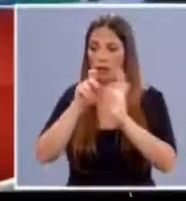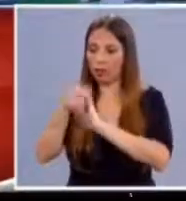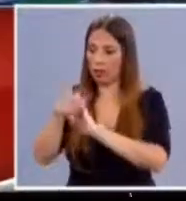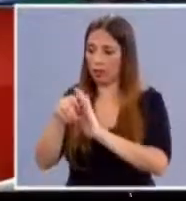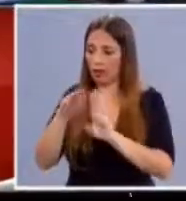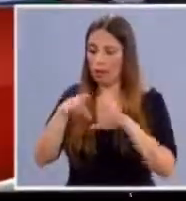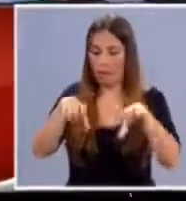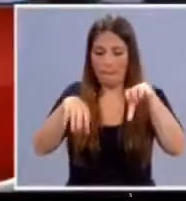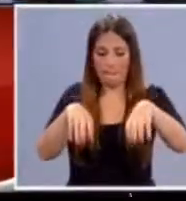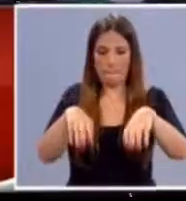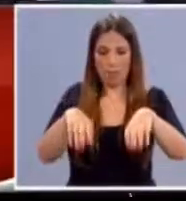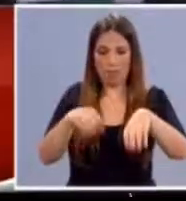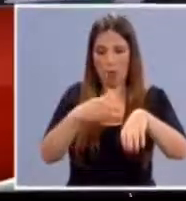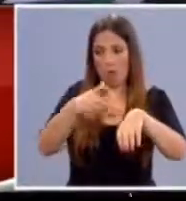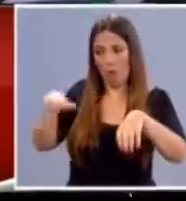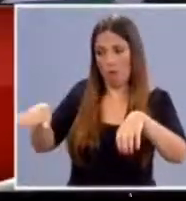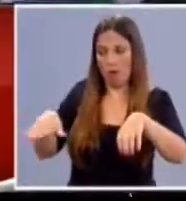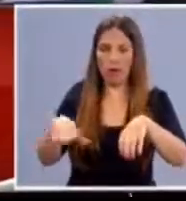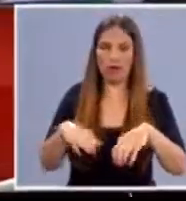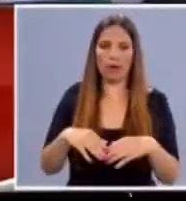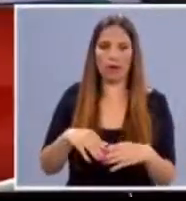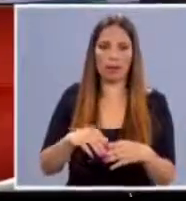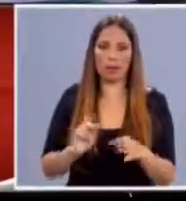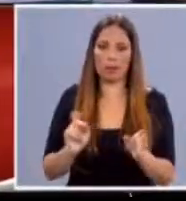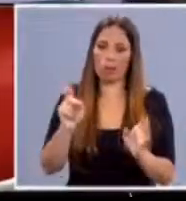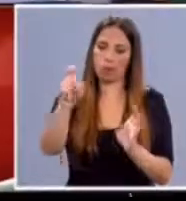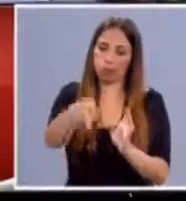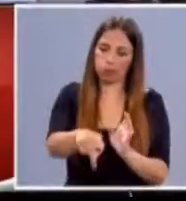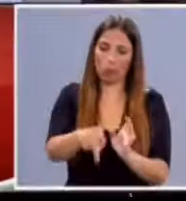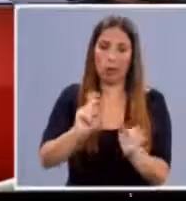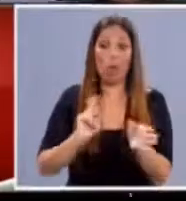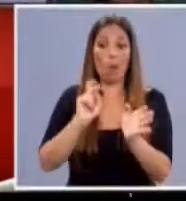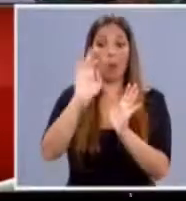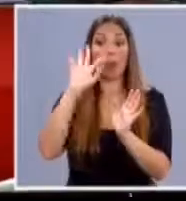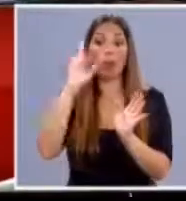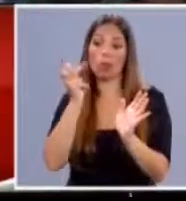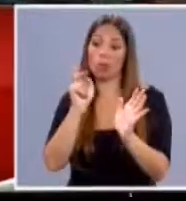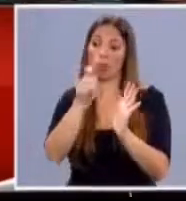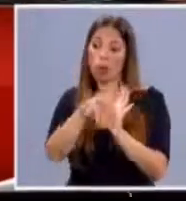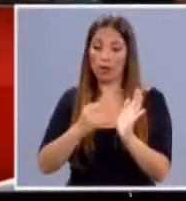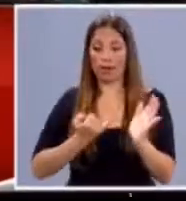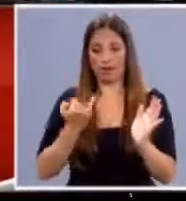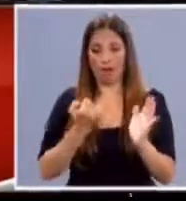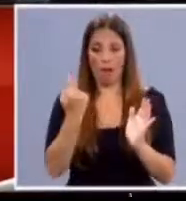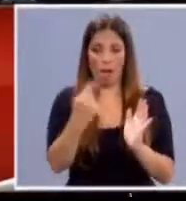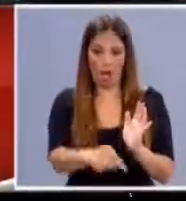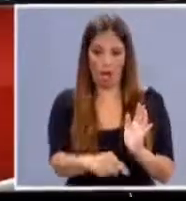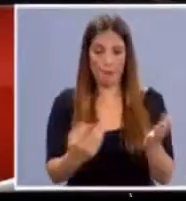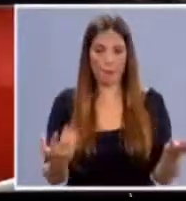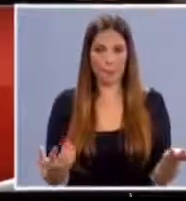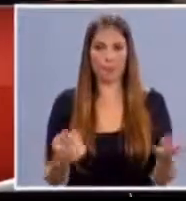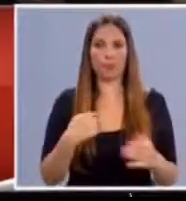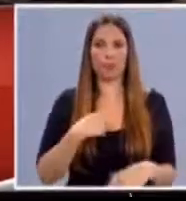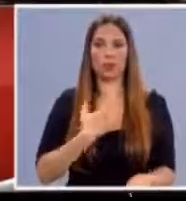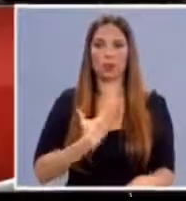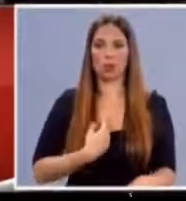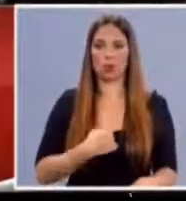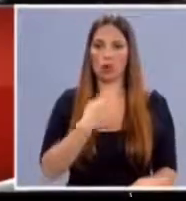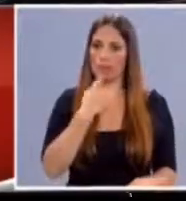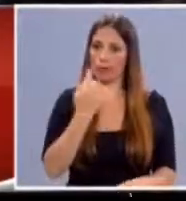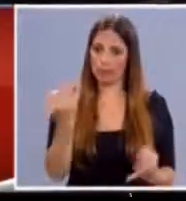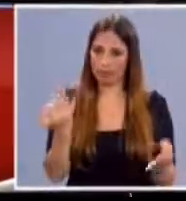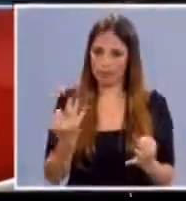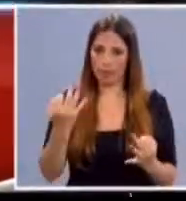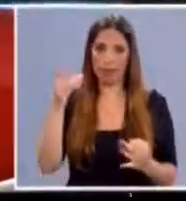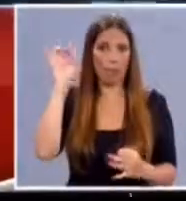a credenciação dos sócios é feita dentro do interior do pavilhão. Eu gostaria de dizer, e que é algo muito